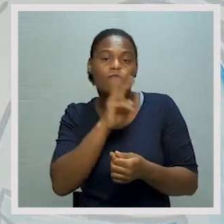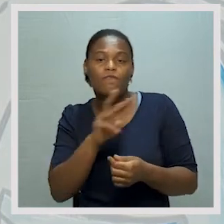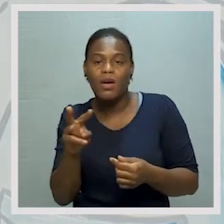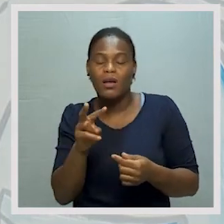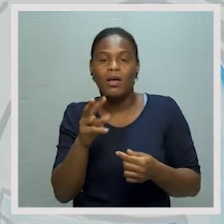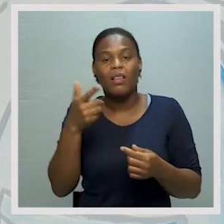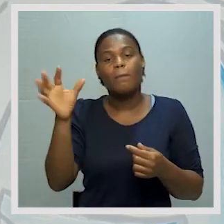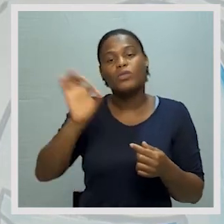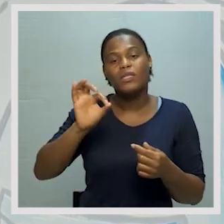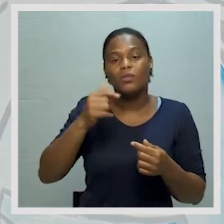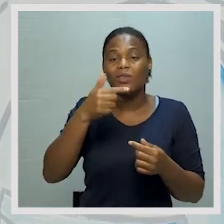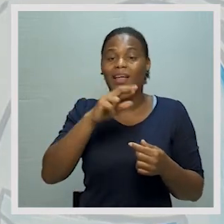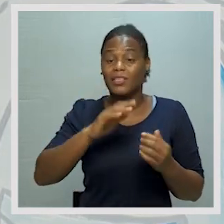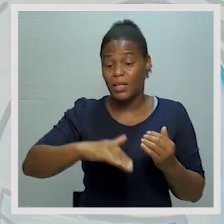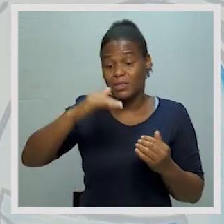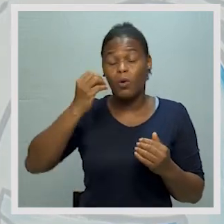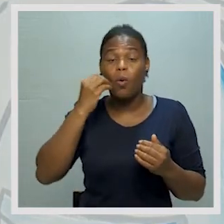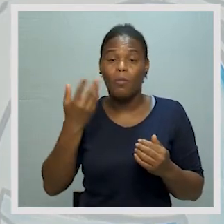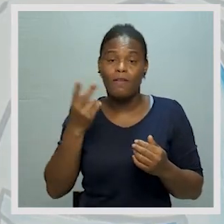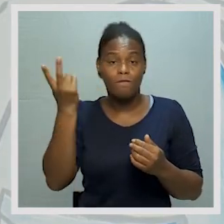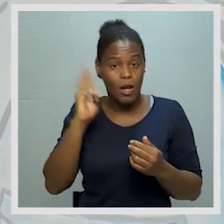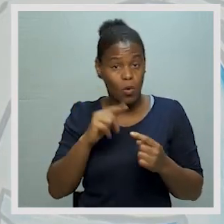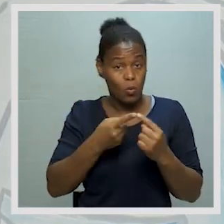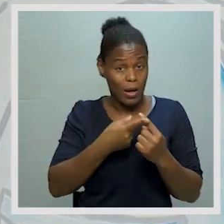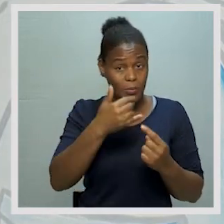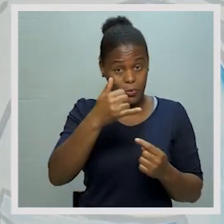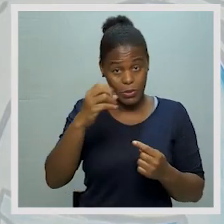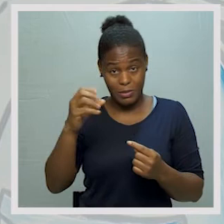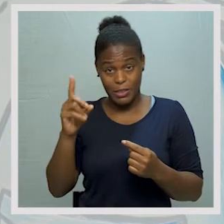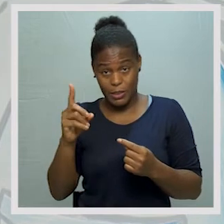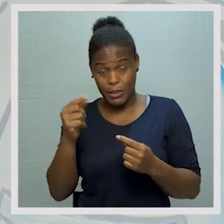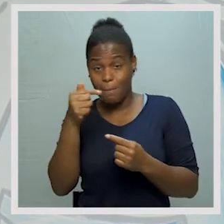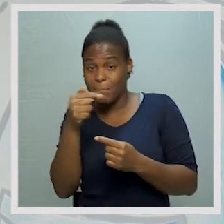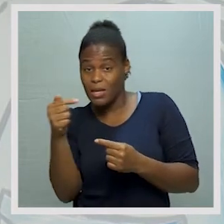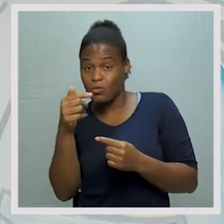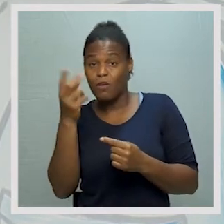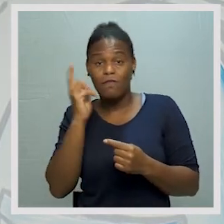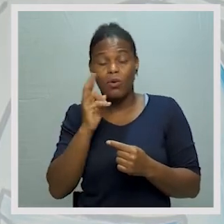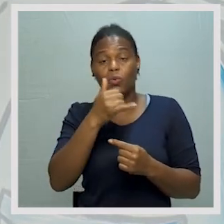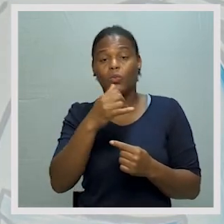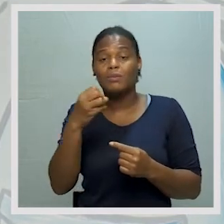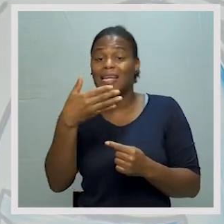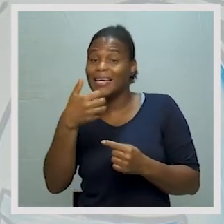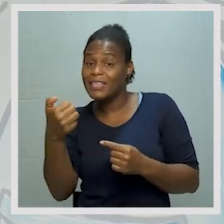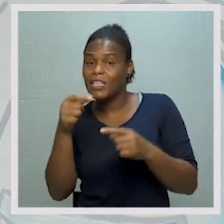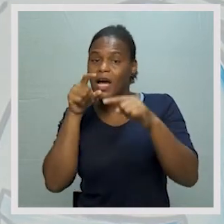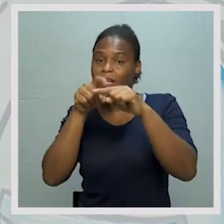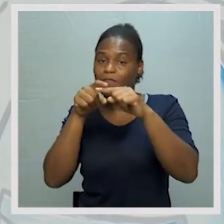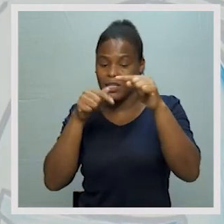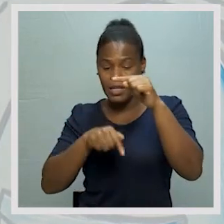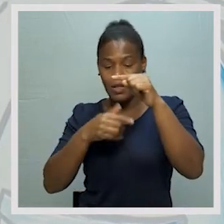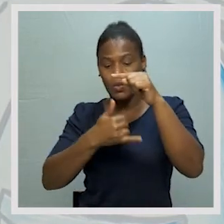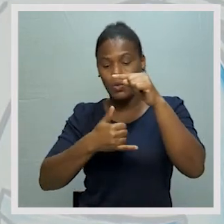termos percentuais como é a taxa de crescimento? É o valor de 2016 menos o valor de 2015 a dividir pelo